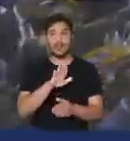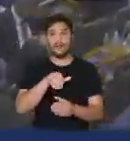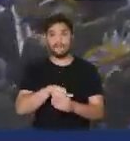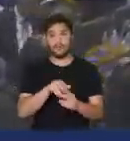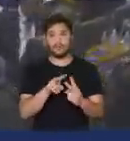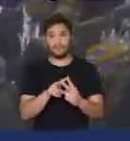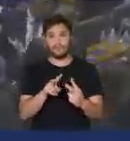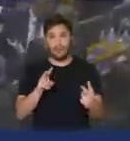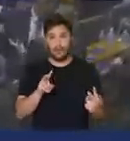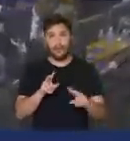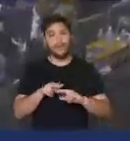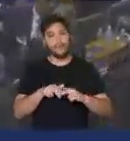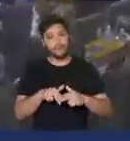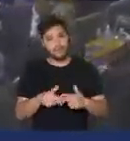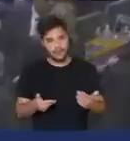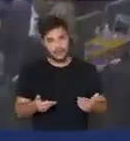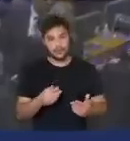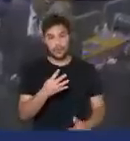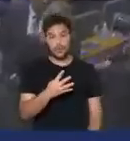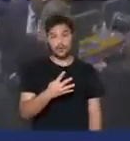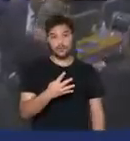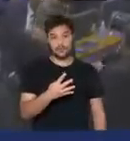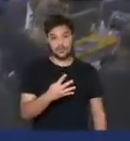voto de forma remota. Por isso que, apesar de